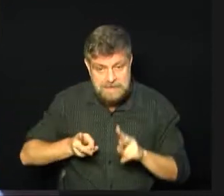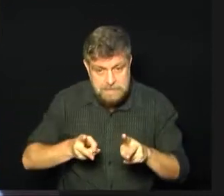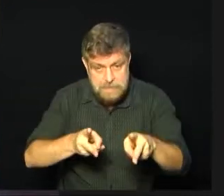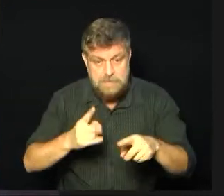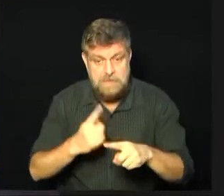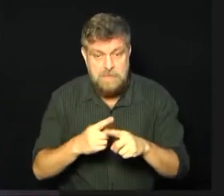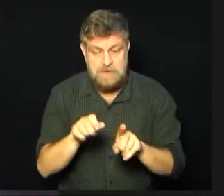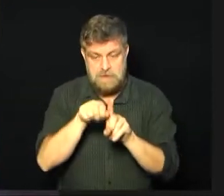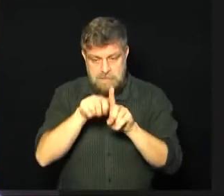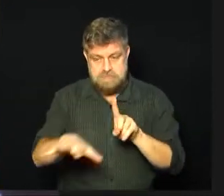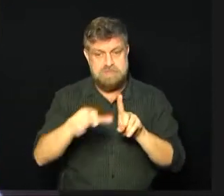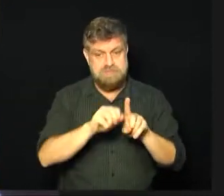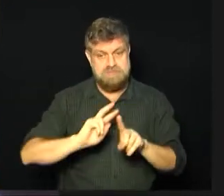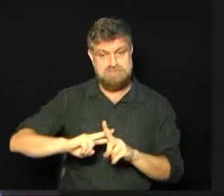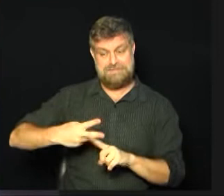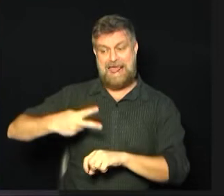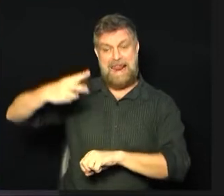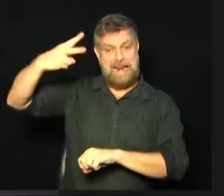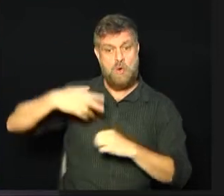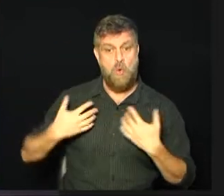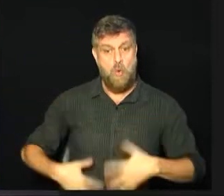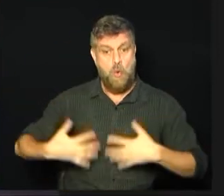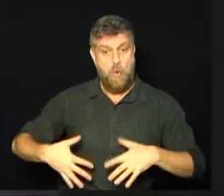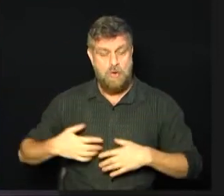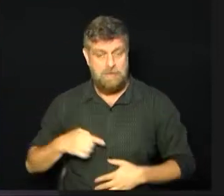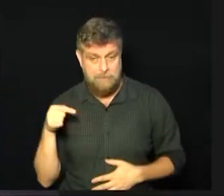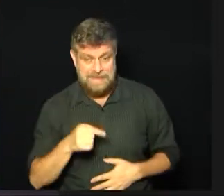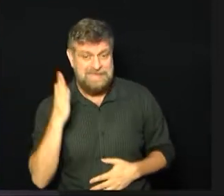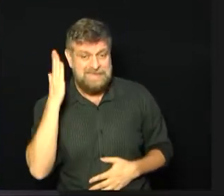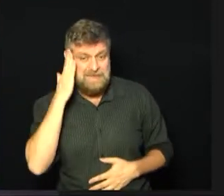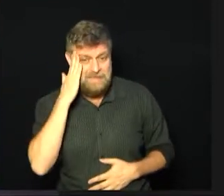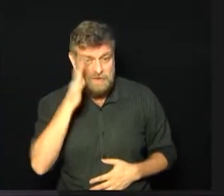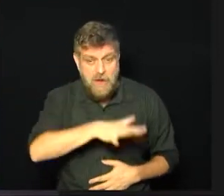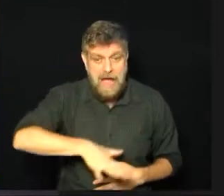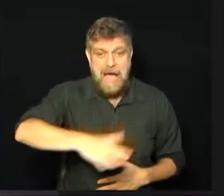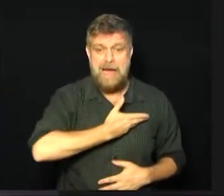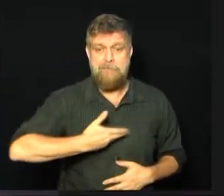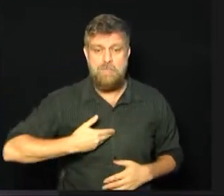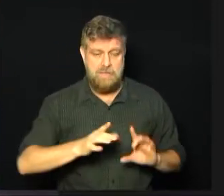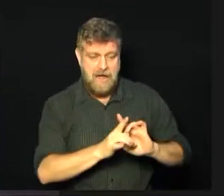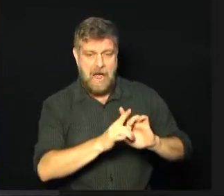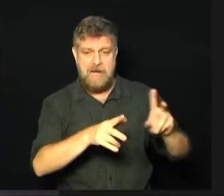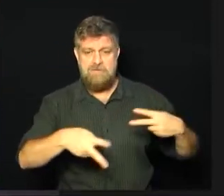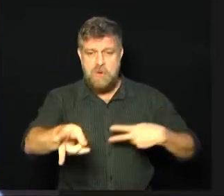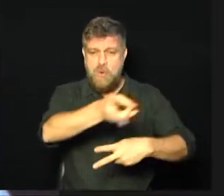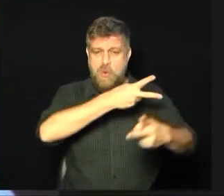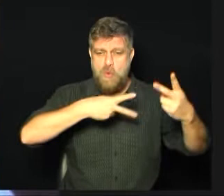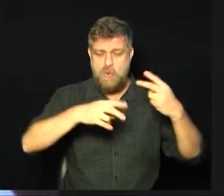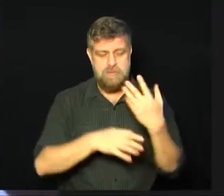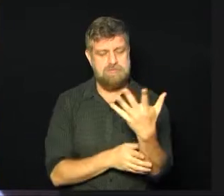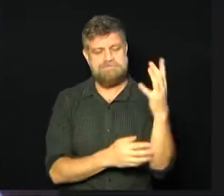a transmissão é bem maior nesses locais. Mas considerando áreas públicas, a considerar